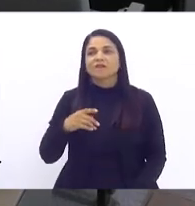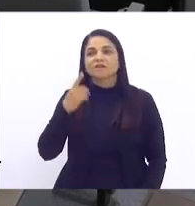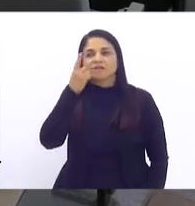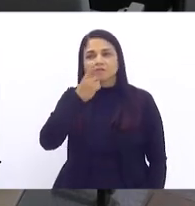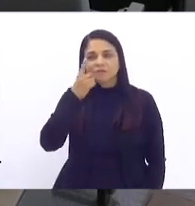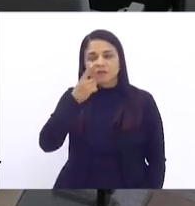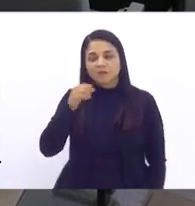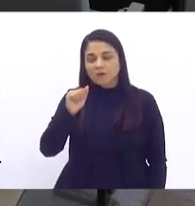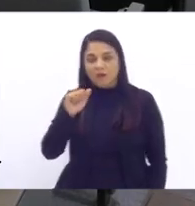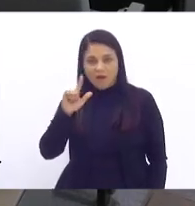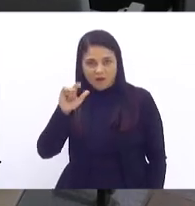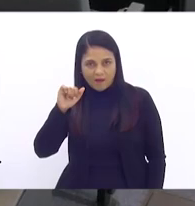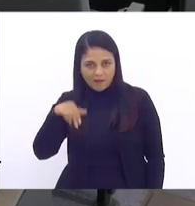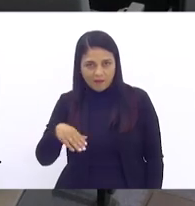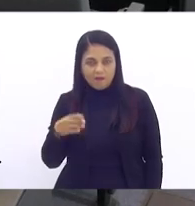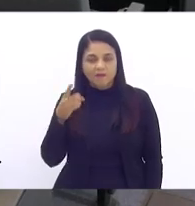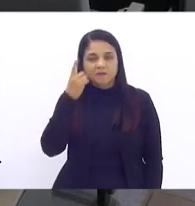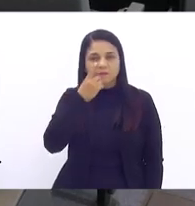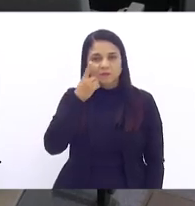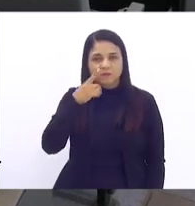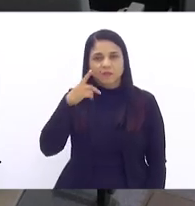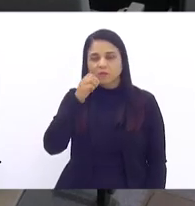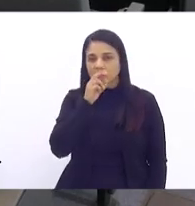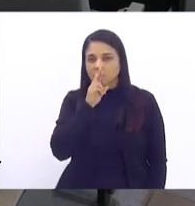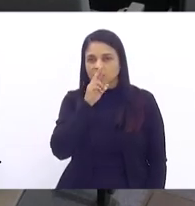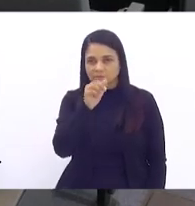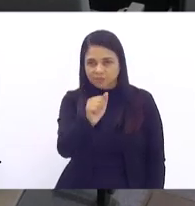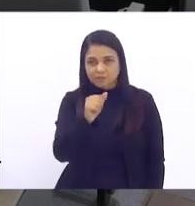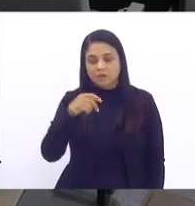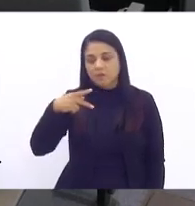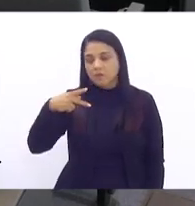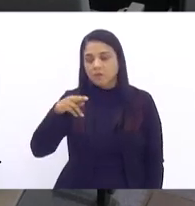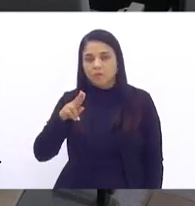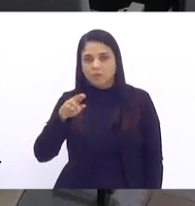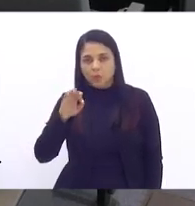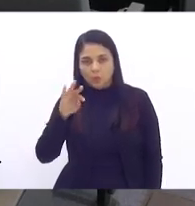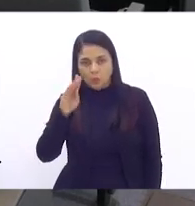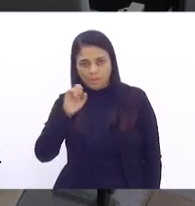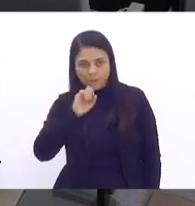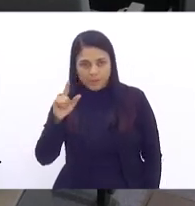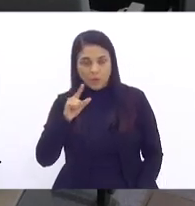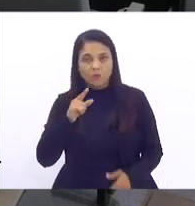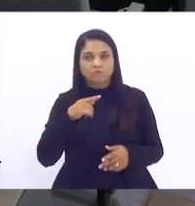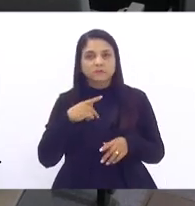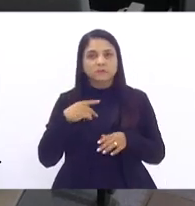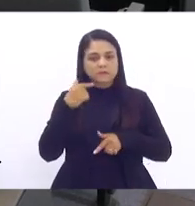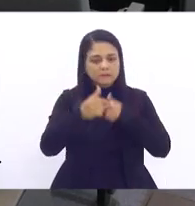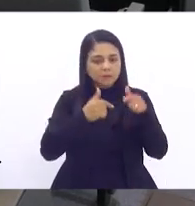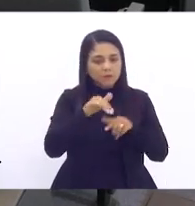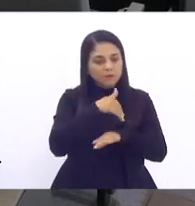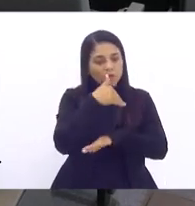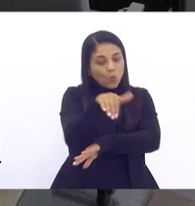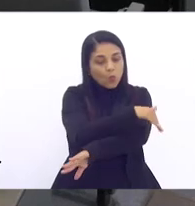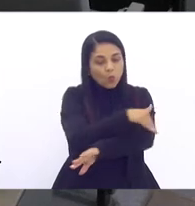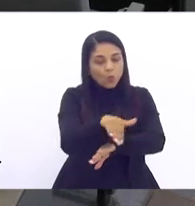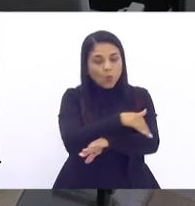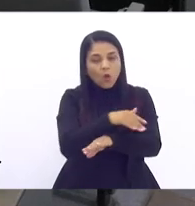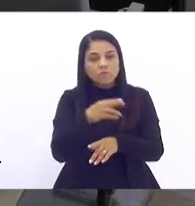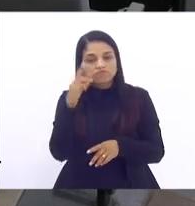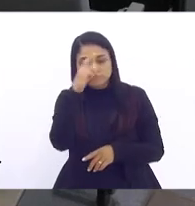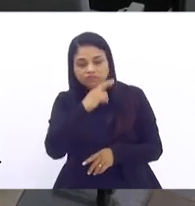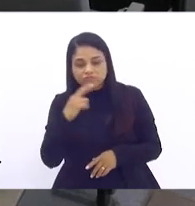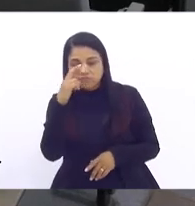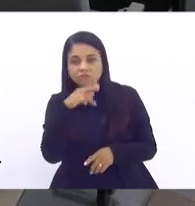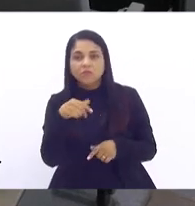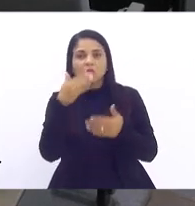tão fazendo um trabalho aí de ordem pública na cidade E literalmente Obrigado aí pela presença de